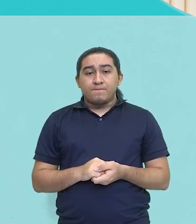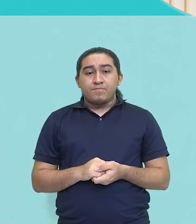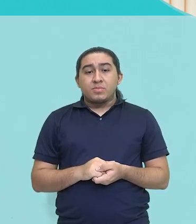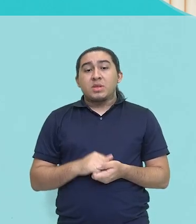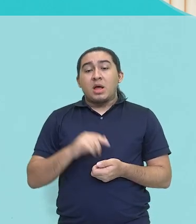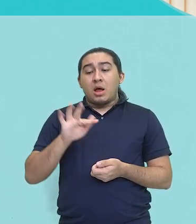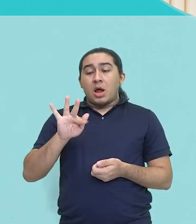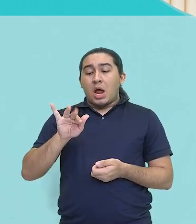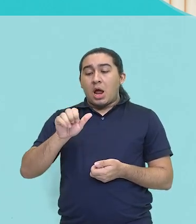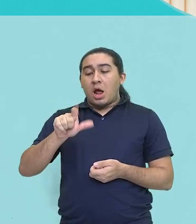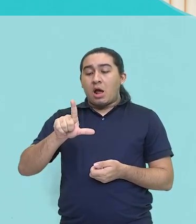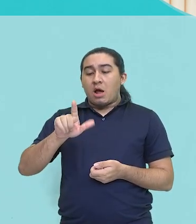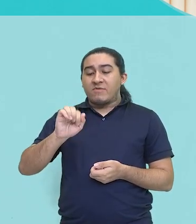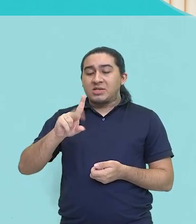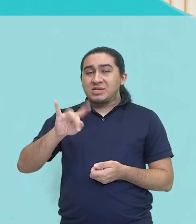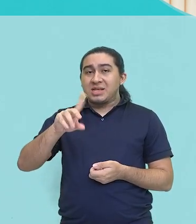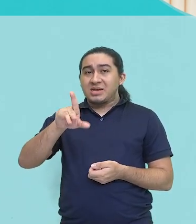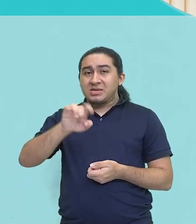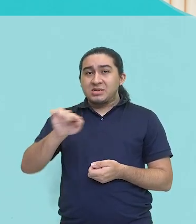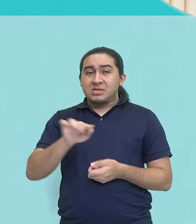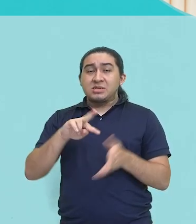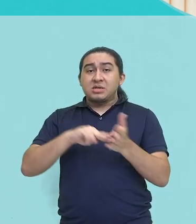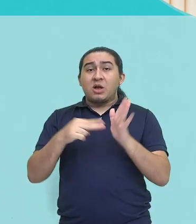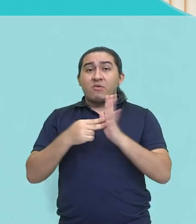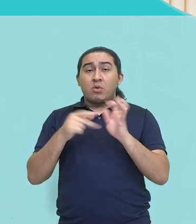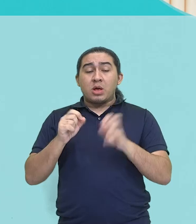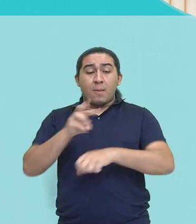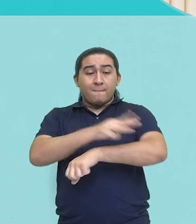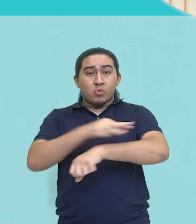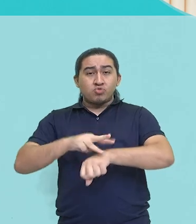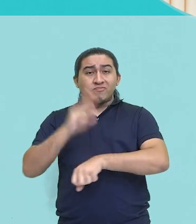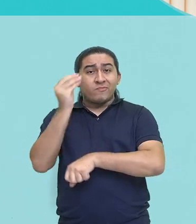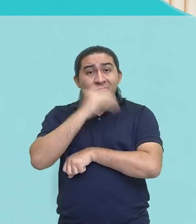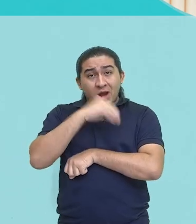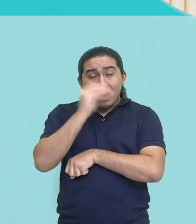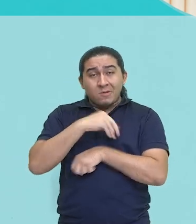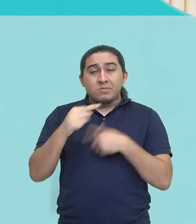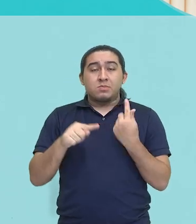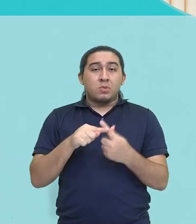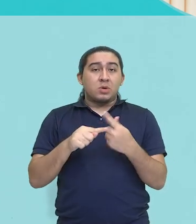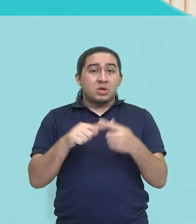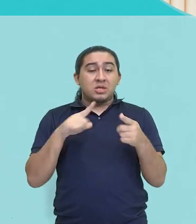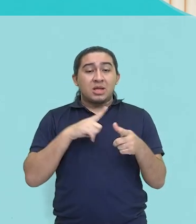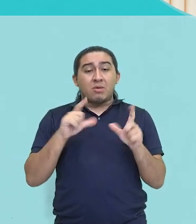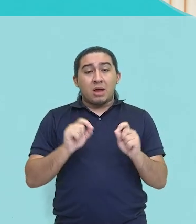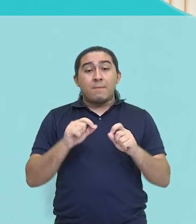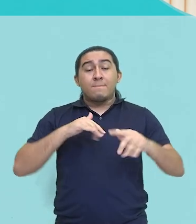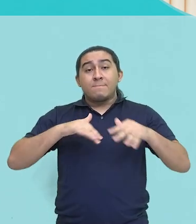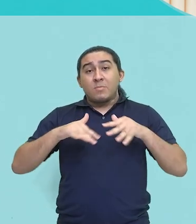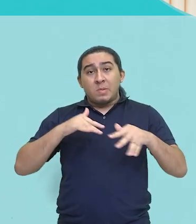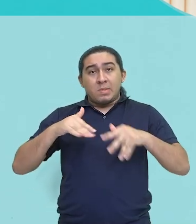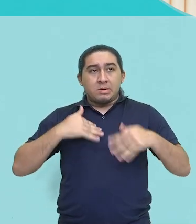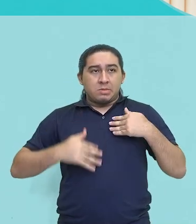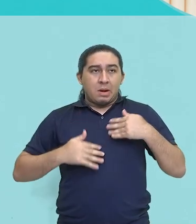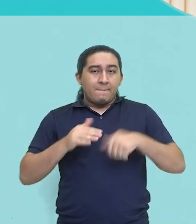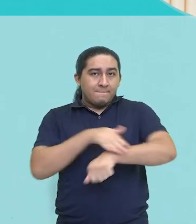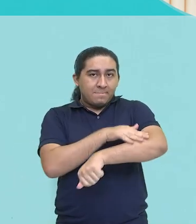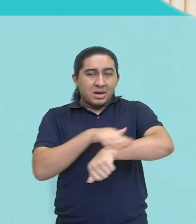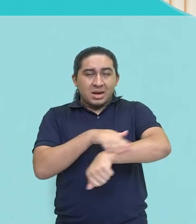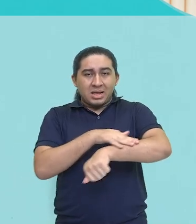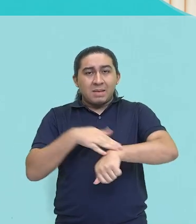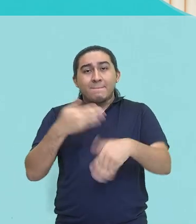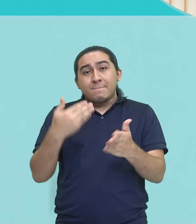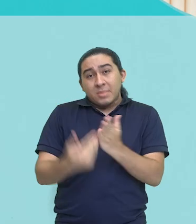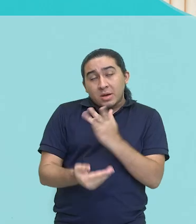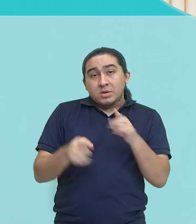flacidez pode ser causada pelo enfraquecimento dos músculos glúteos, pela perda da elasticidade da pele ou pelo acúmulo